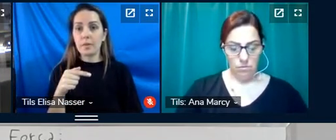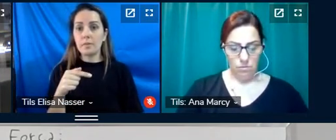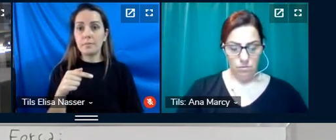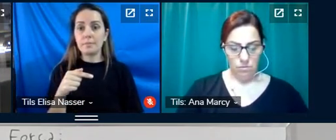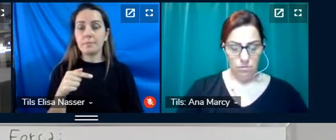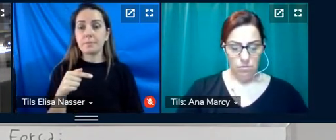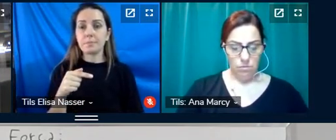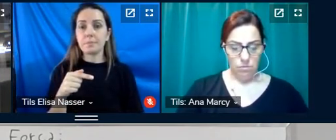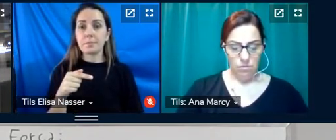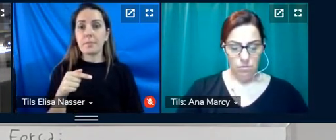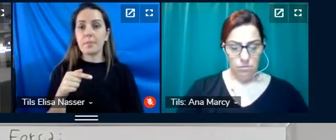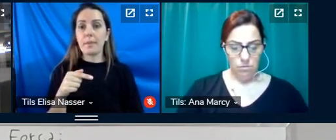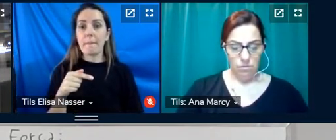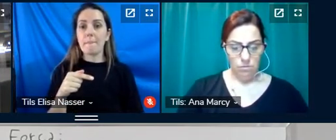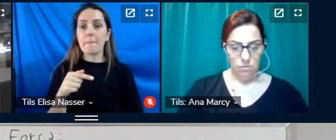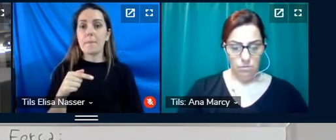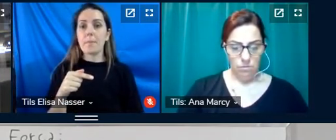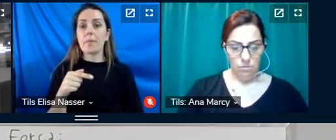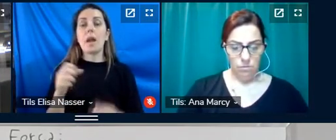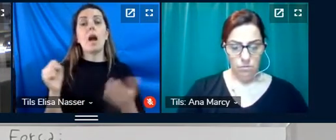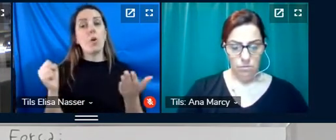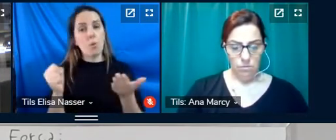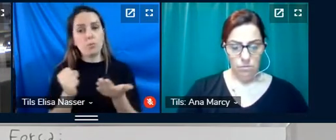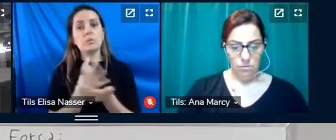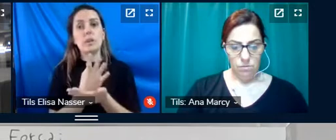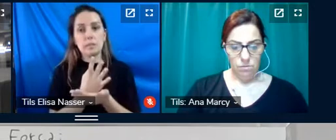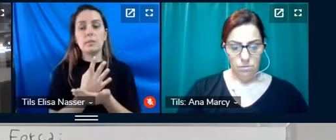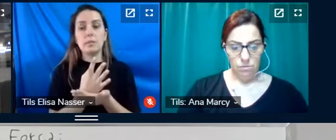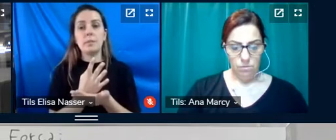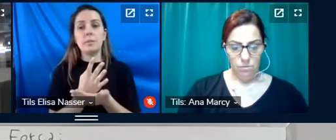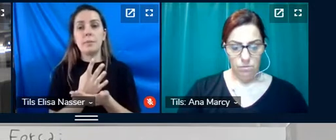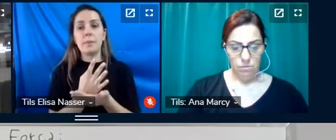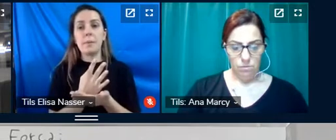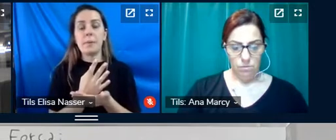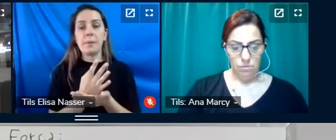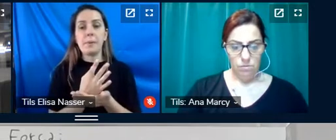ela se dá, né? Se dá